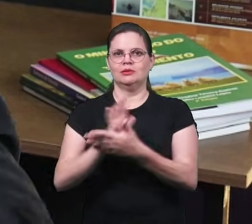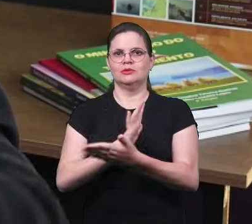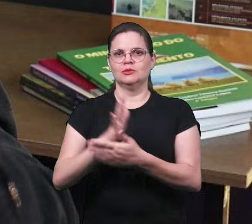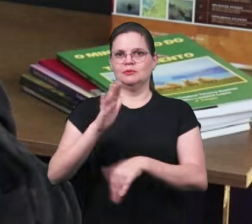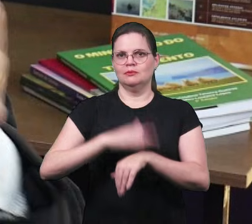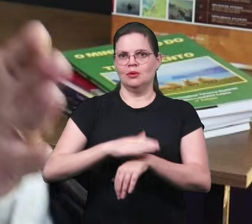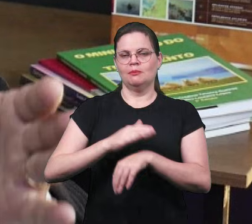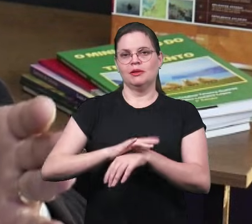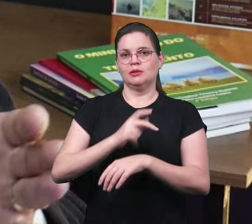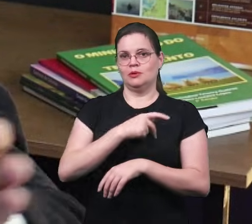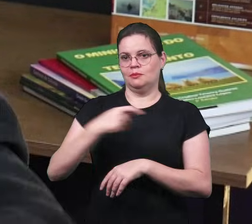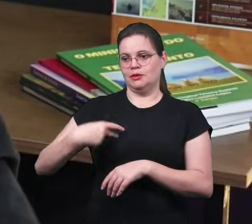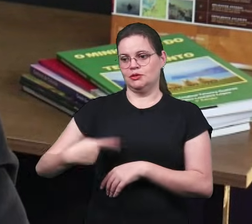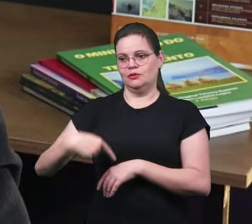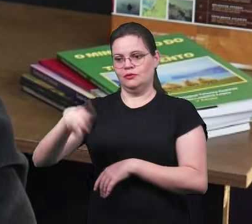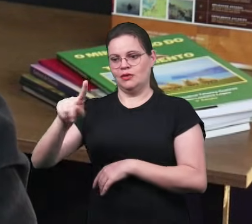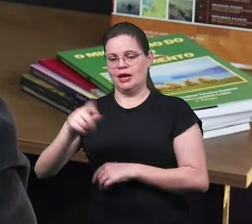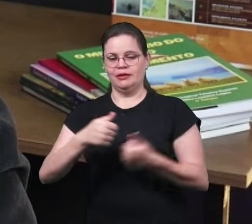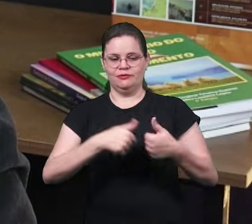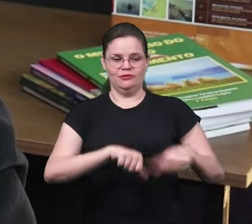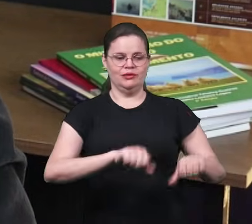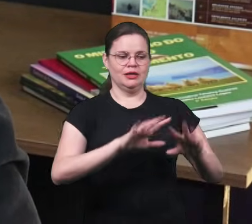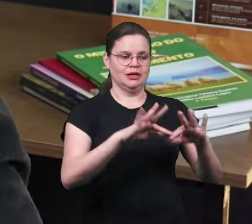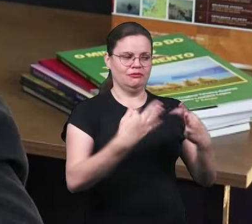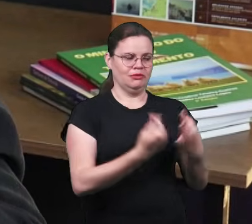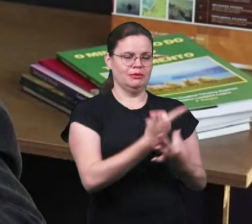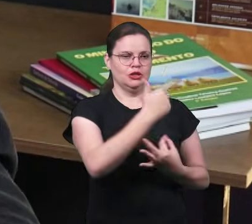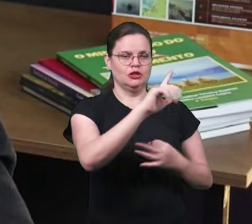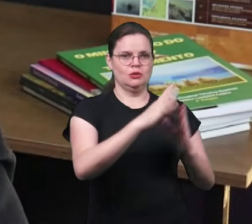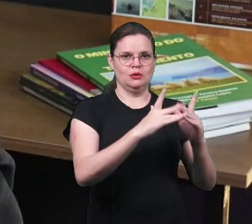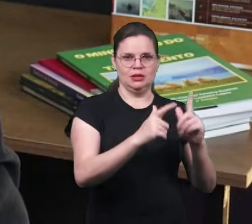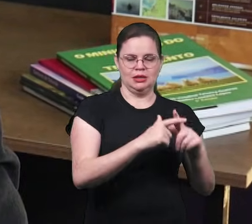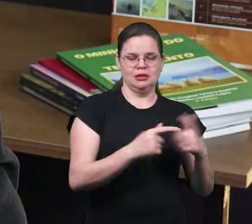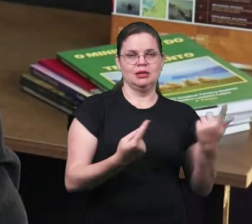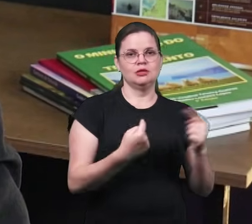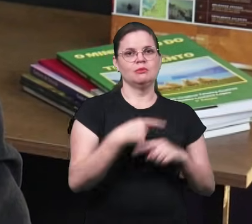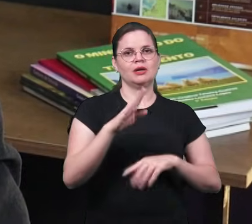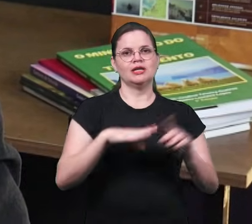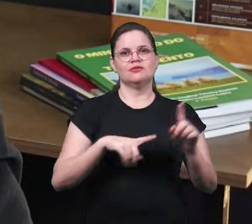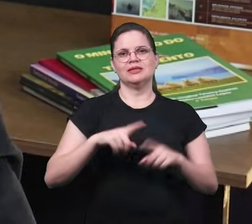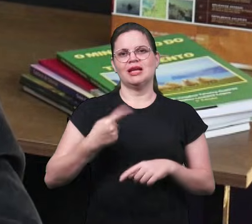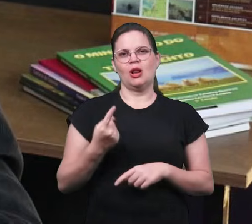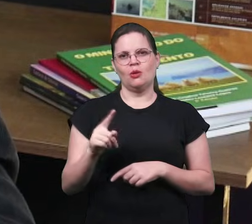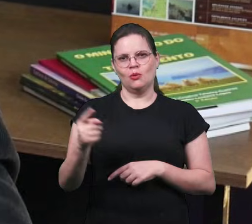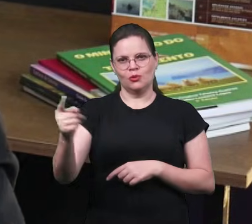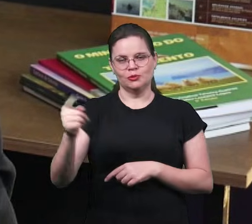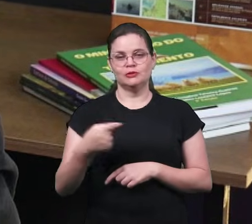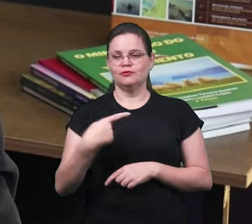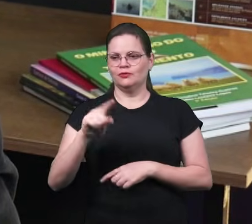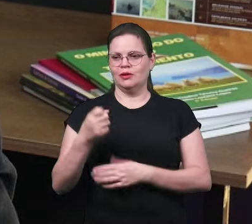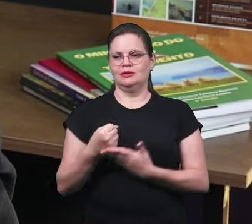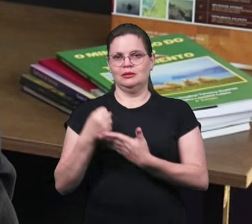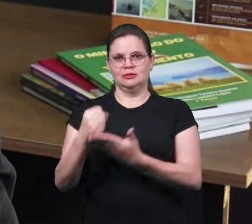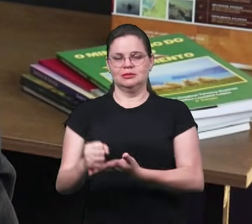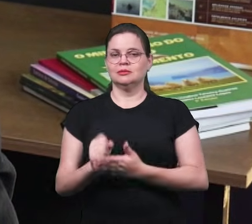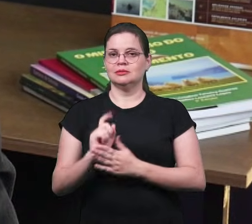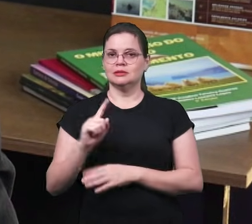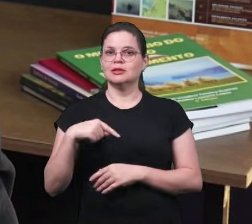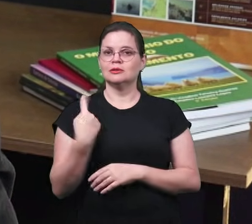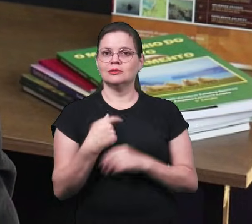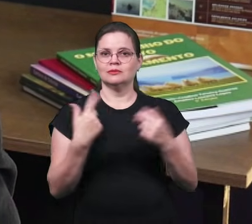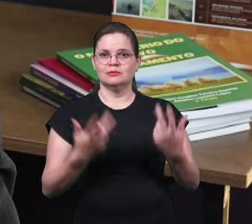fica, às vezes é uma viagem mais longa, mais distante, ele vai dar assistência, mas a gente vê essa realidade. Por